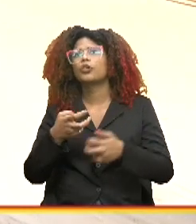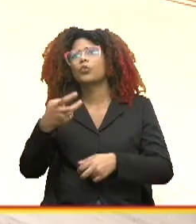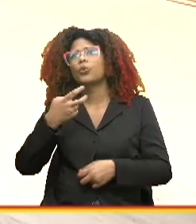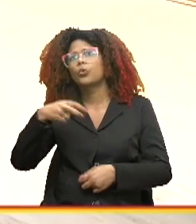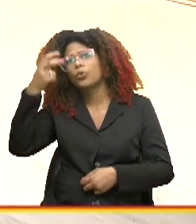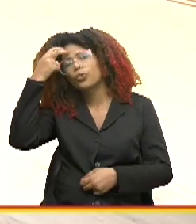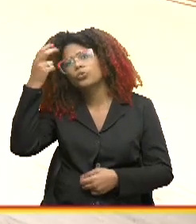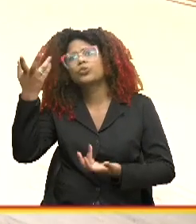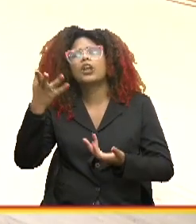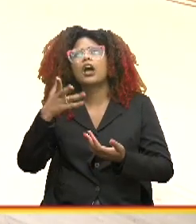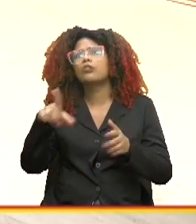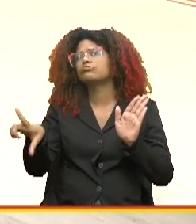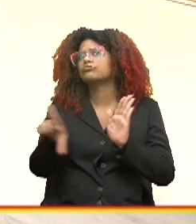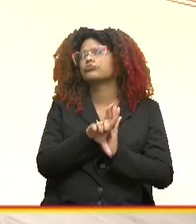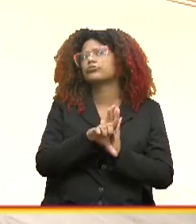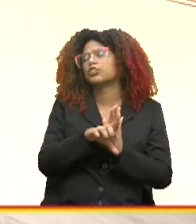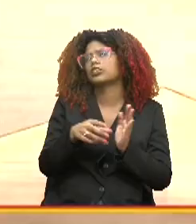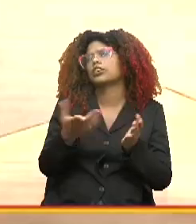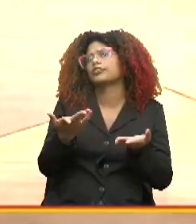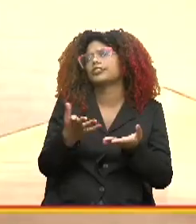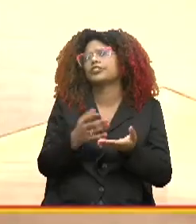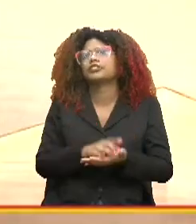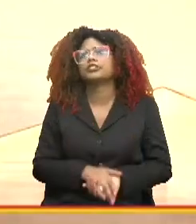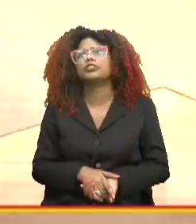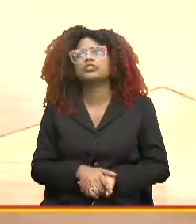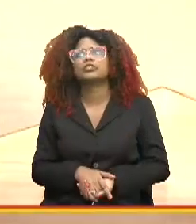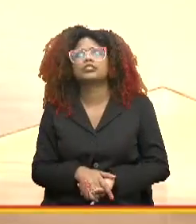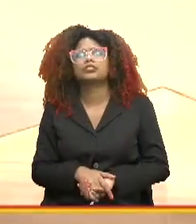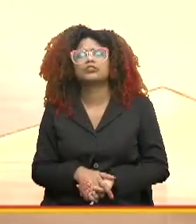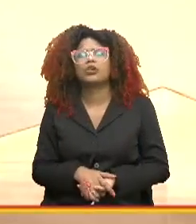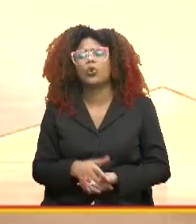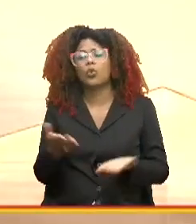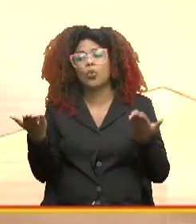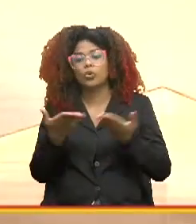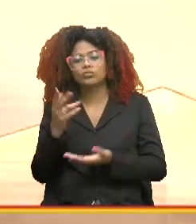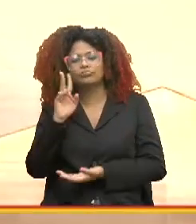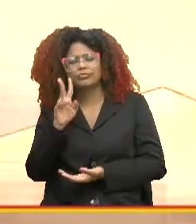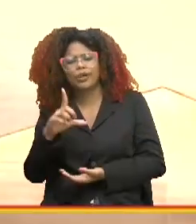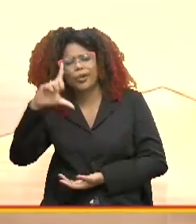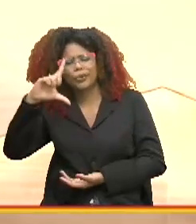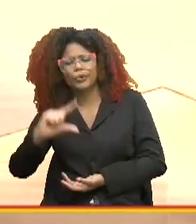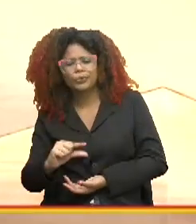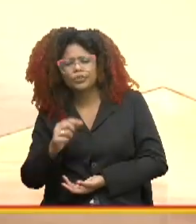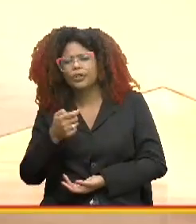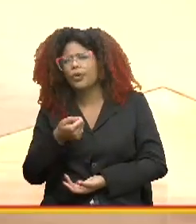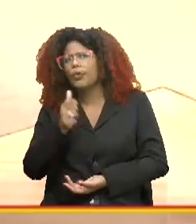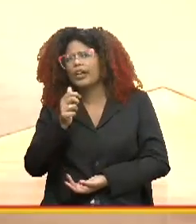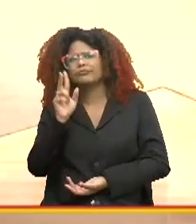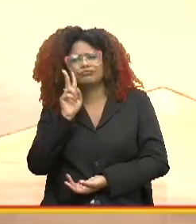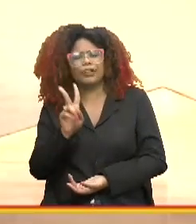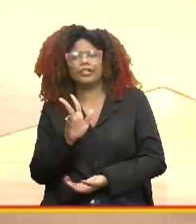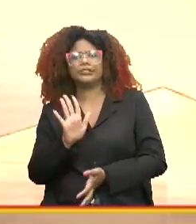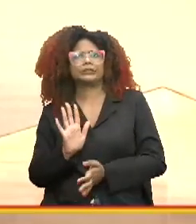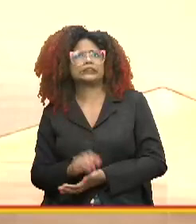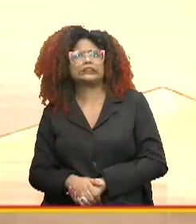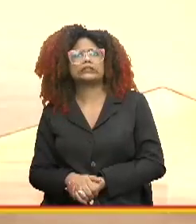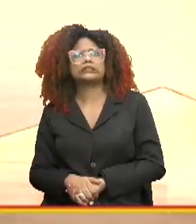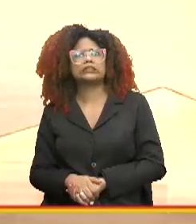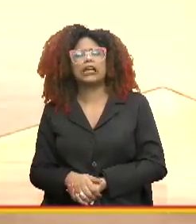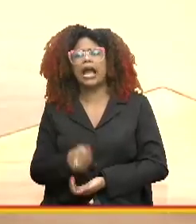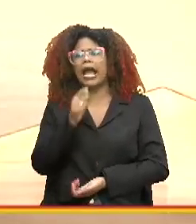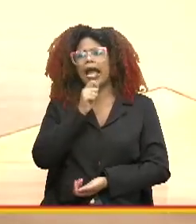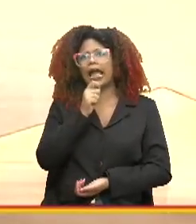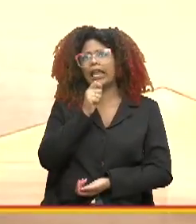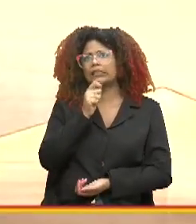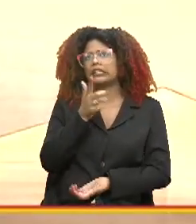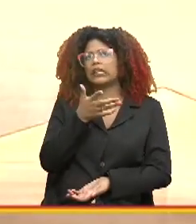a lei ela não já põe hoje eu vejo bem menos assim quase não vejo vou te dizer o que eu vejo ainda